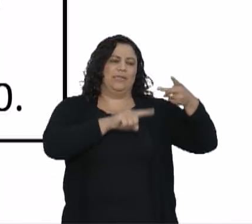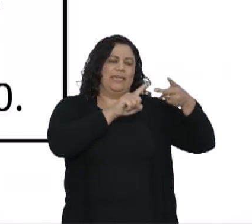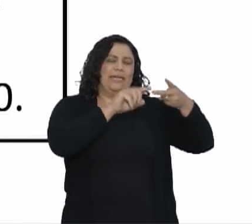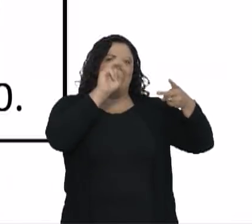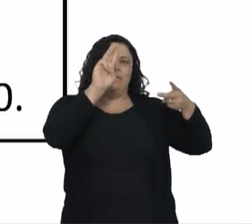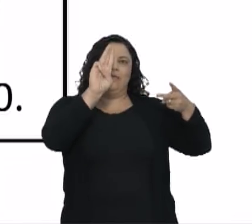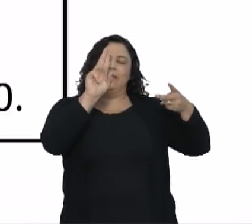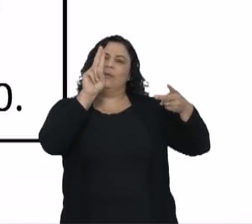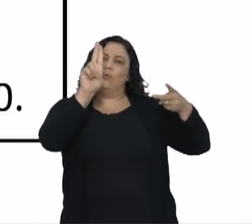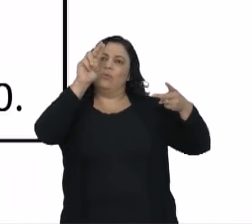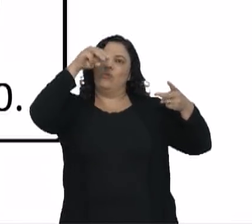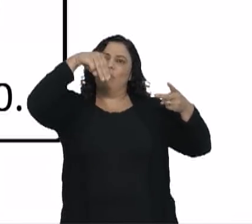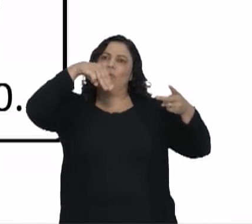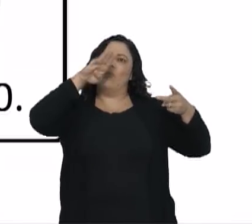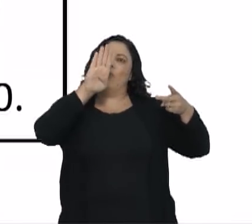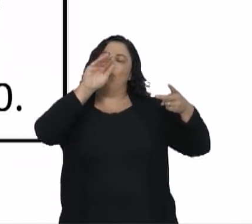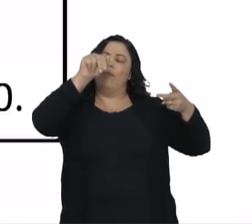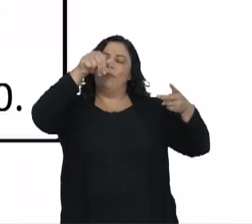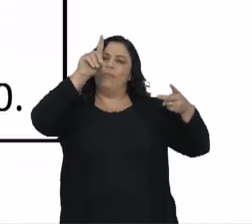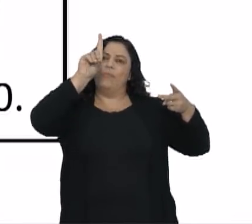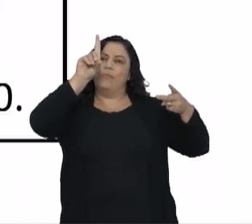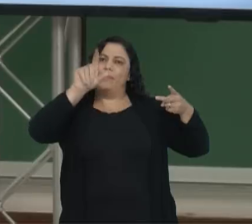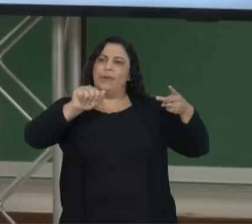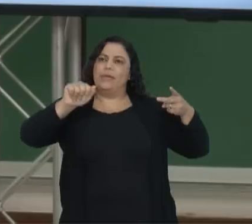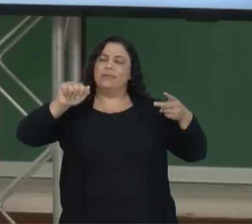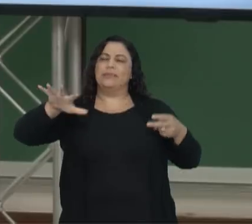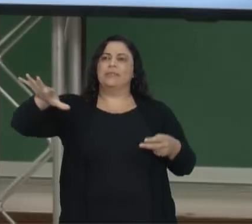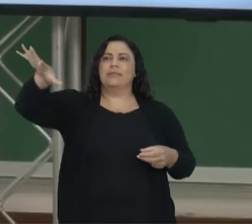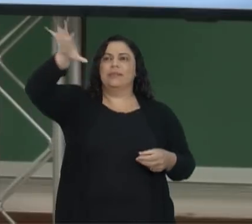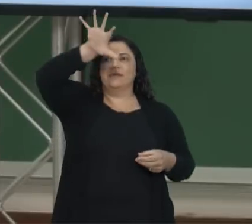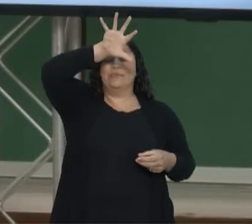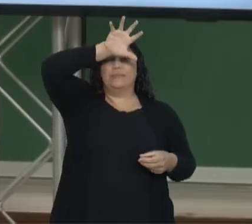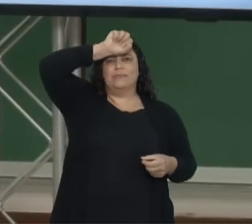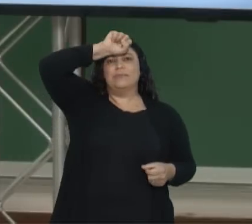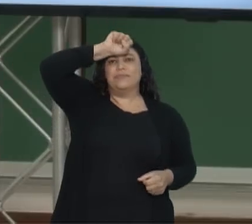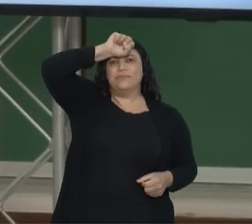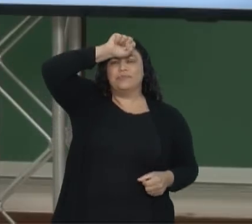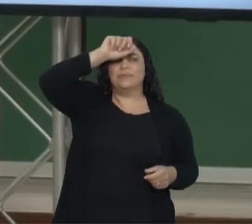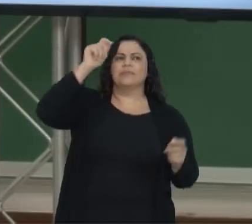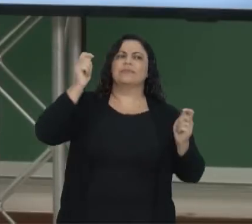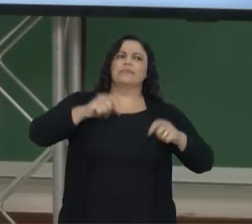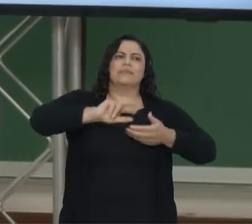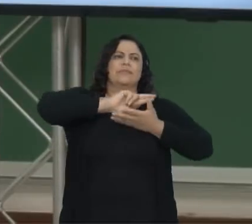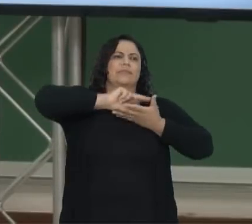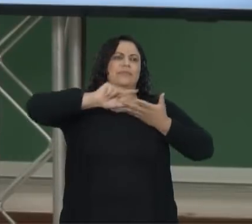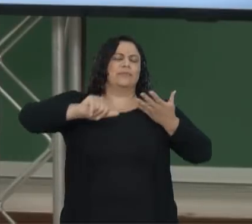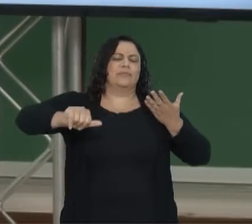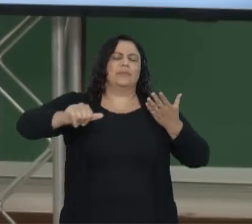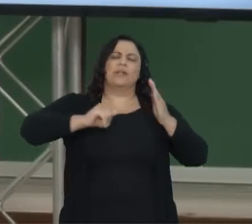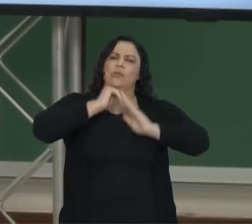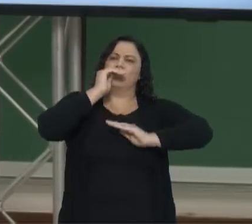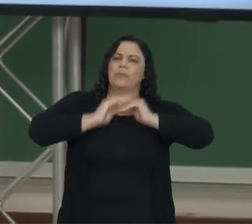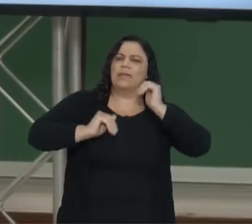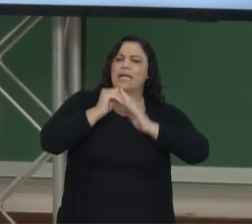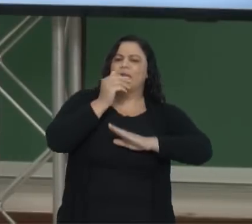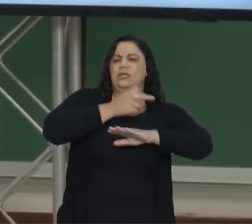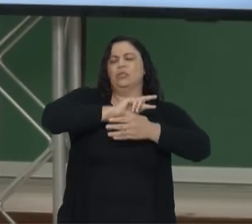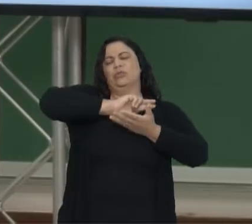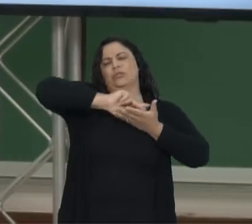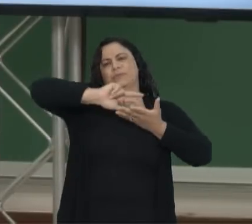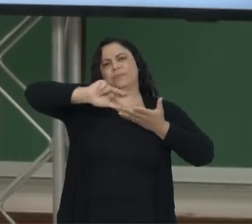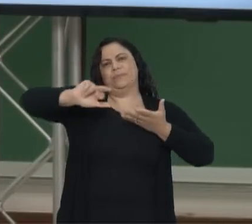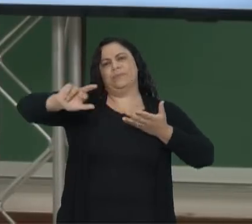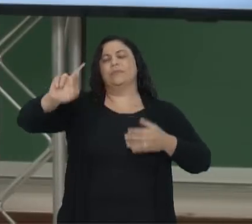de várias religiões. Então vejam que elas não são exatamente iguais eram as formas de culto lá dos